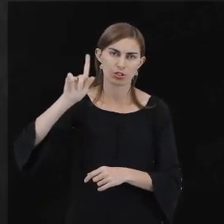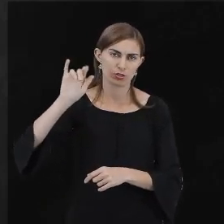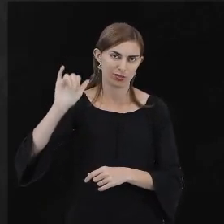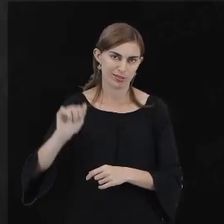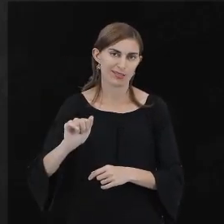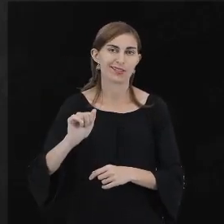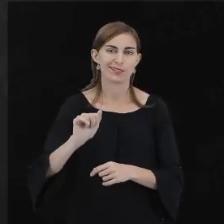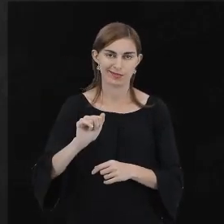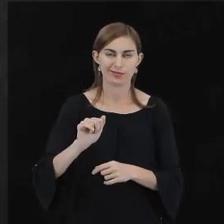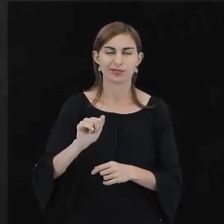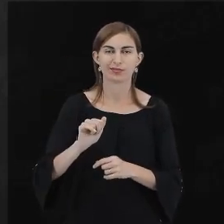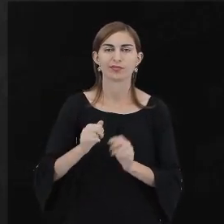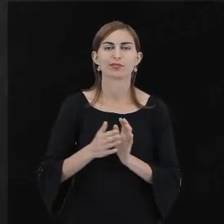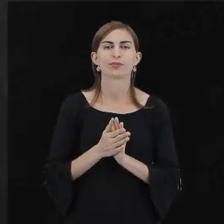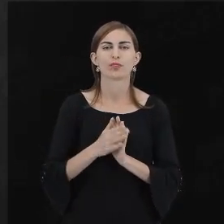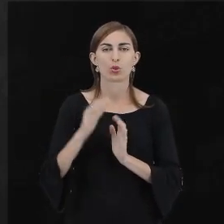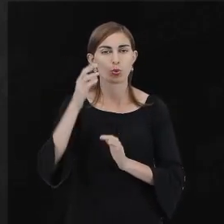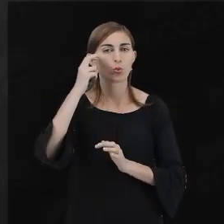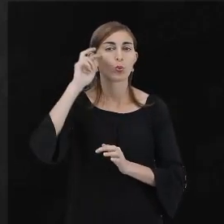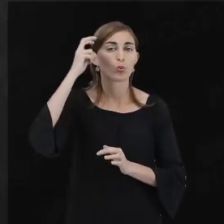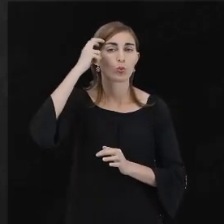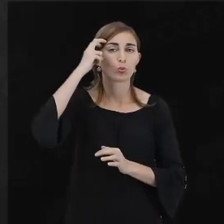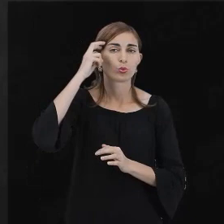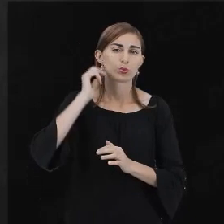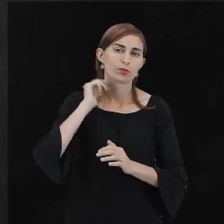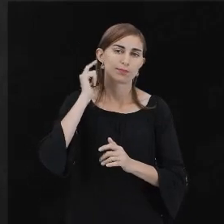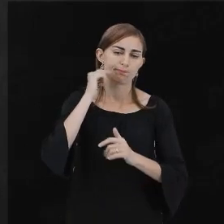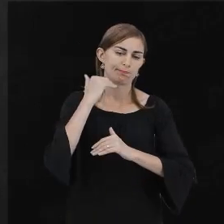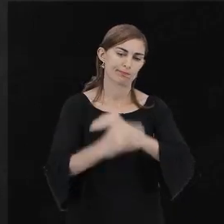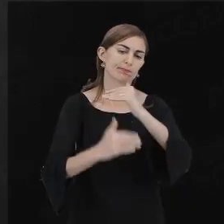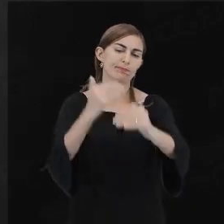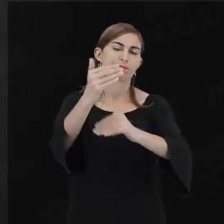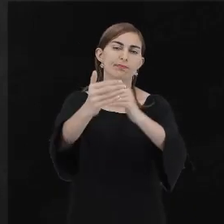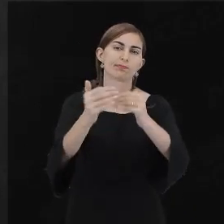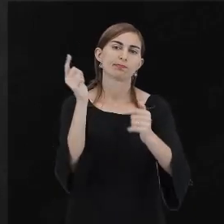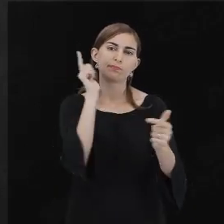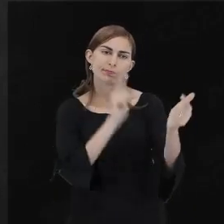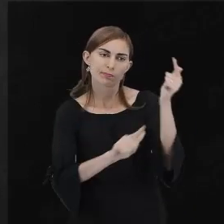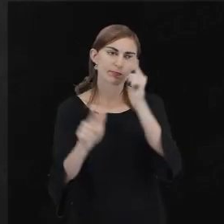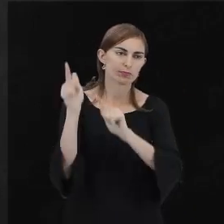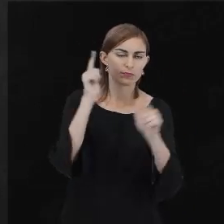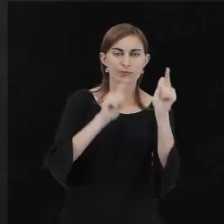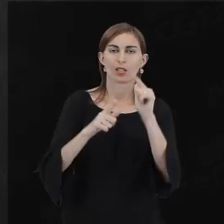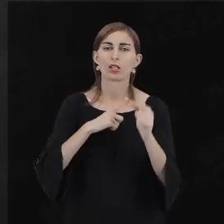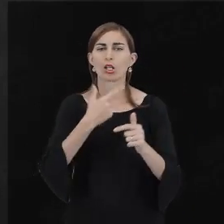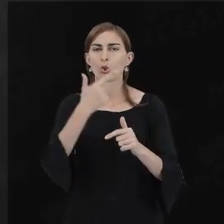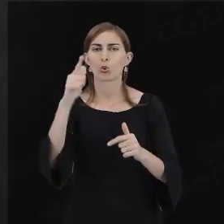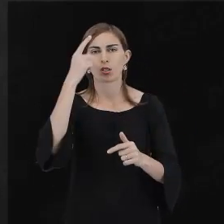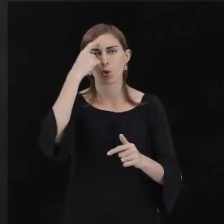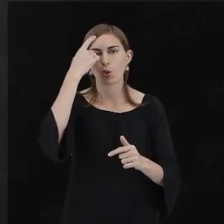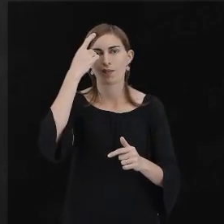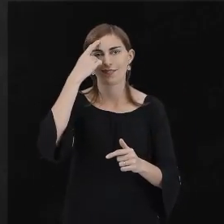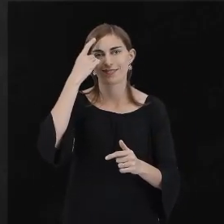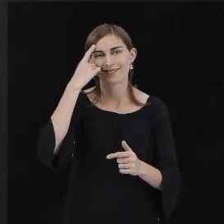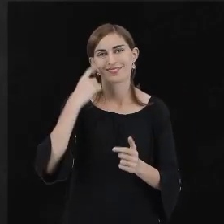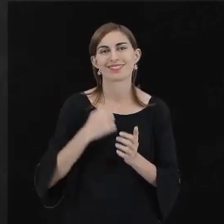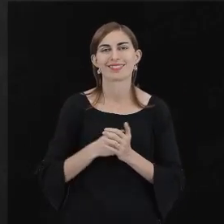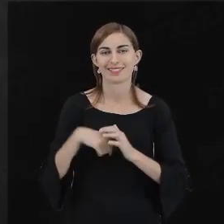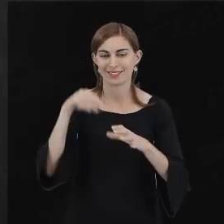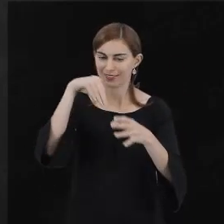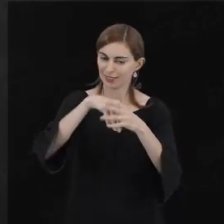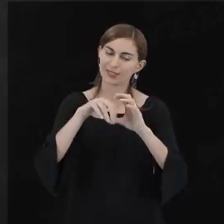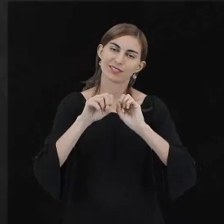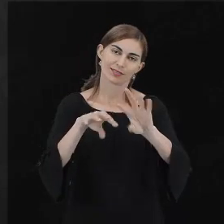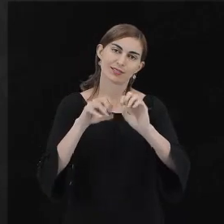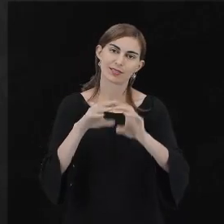em prevalência a cultura do desempenho. A gente tem outras lógicas que estão presentes na educação